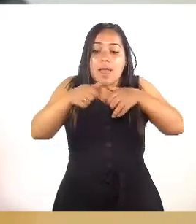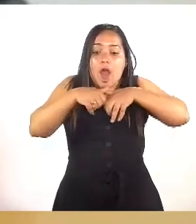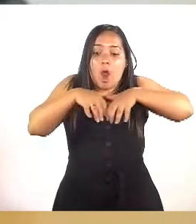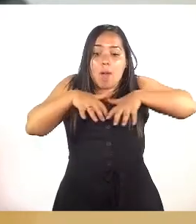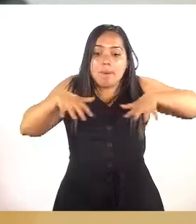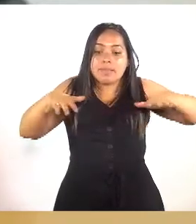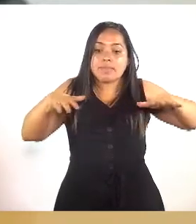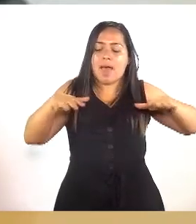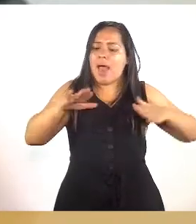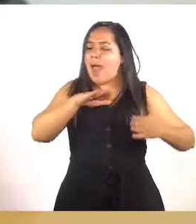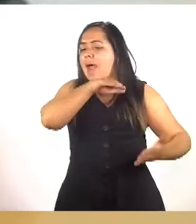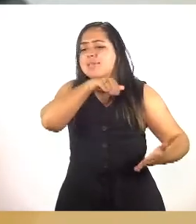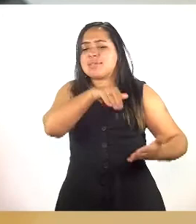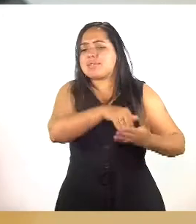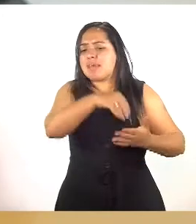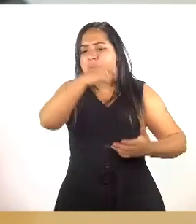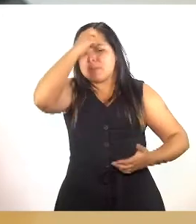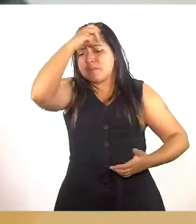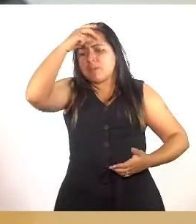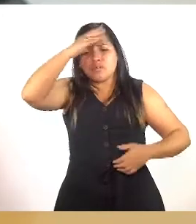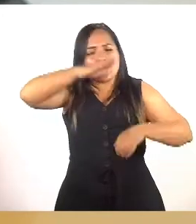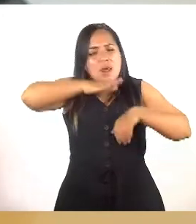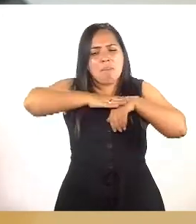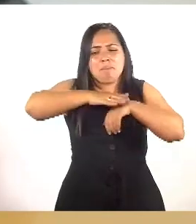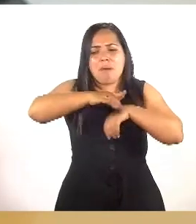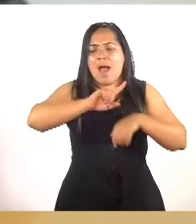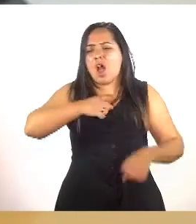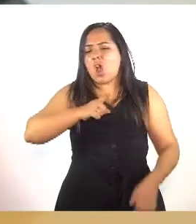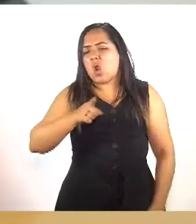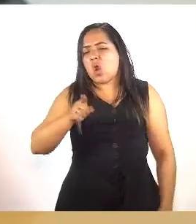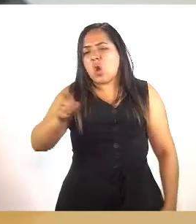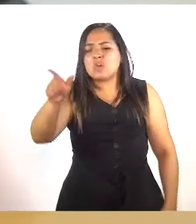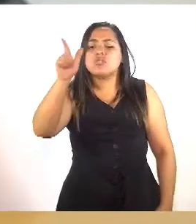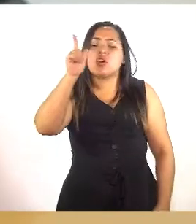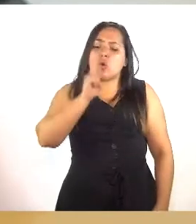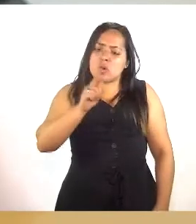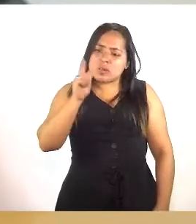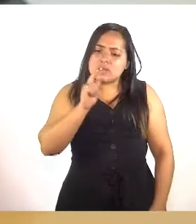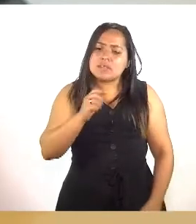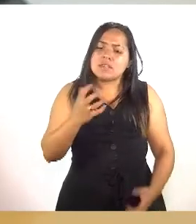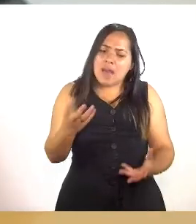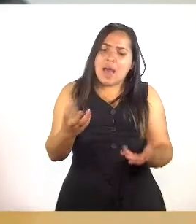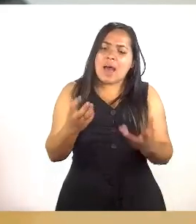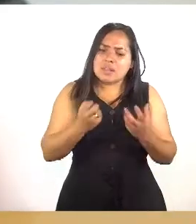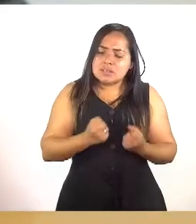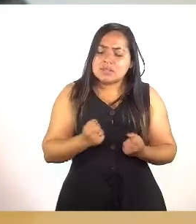mais distante receba essa prestação de serviço de uma maneira eficiente.